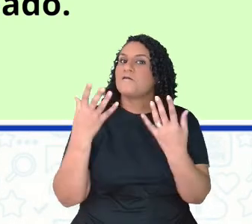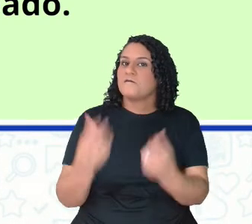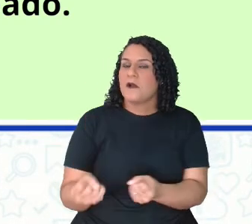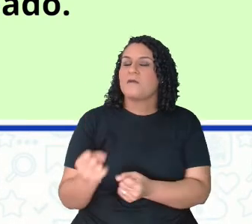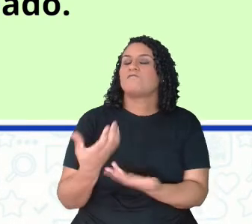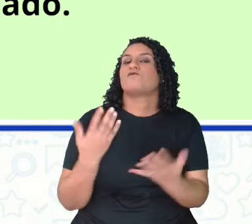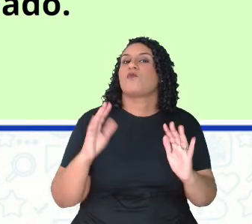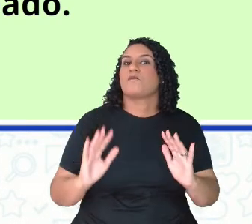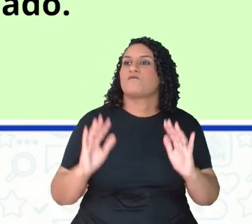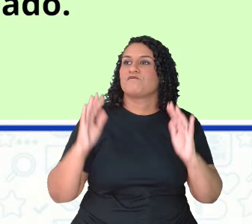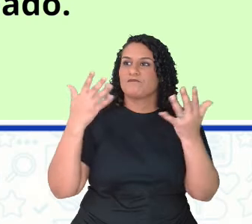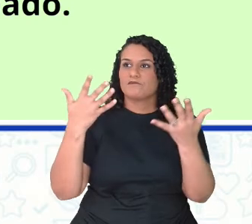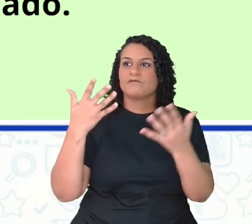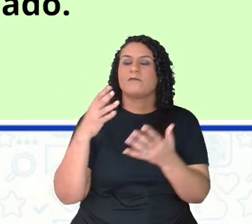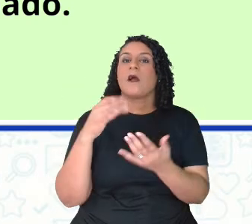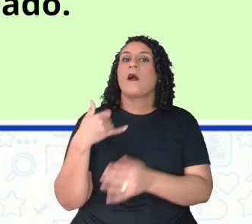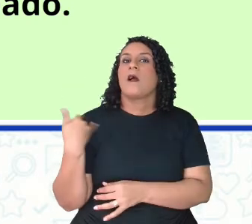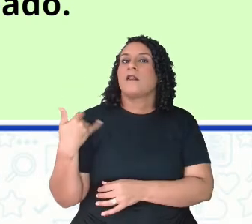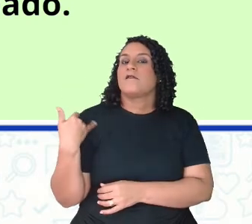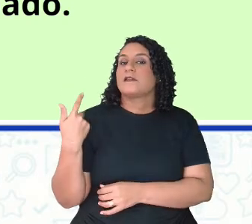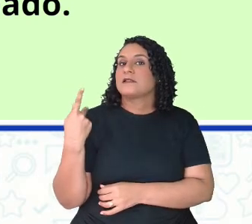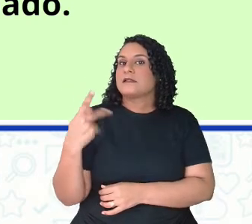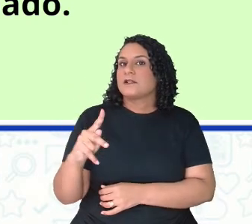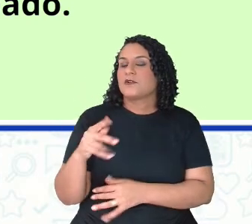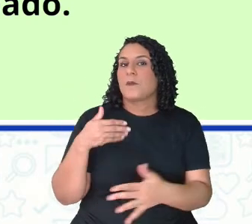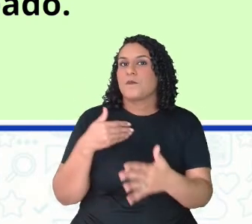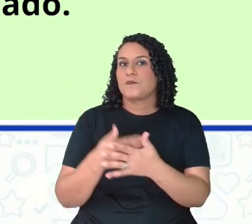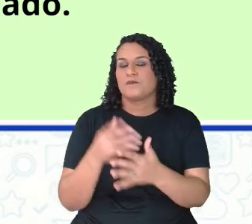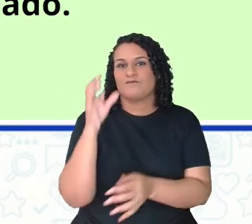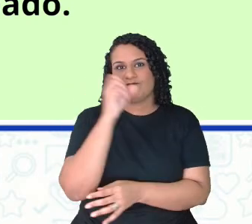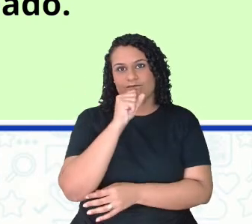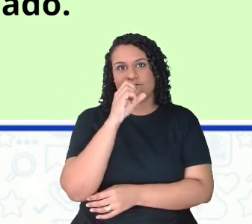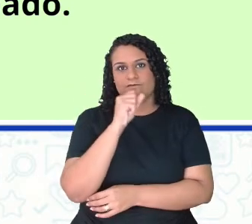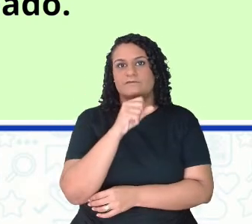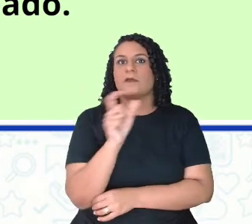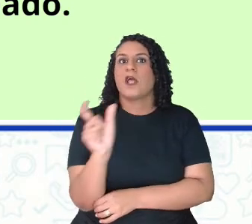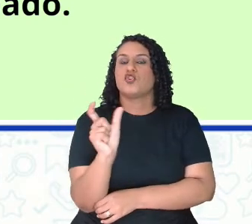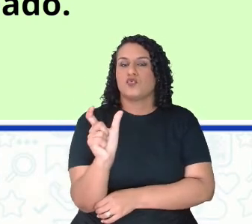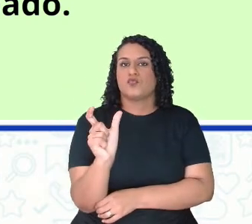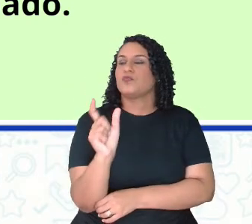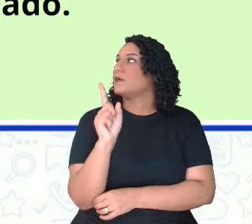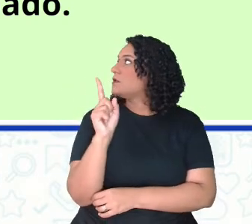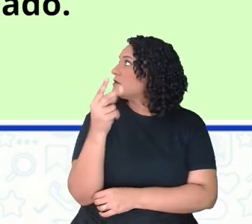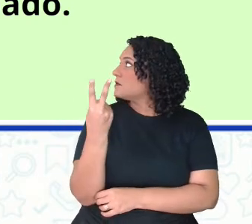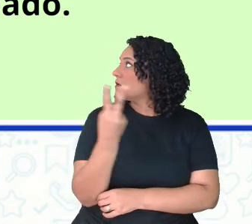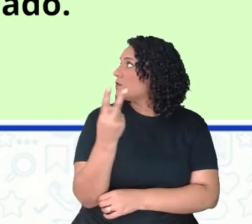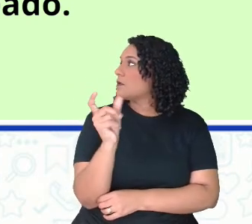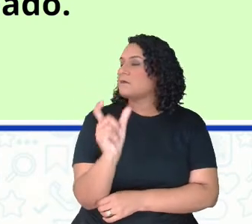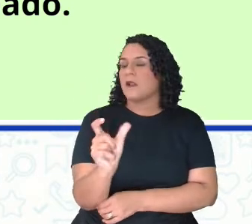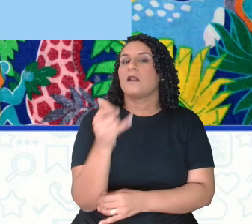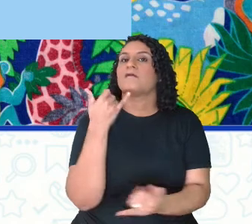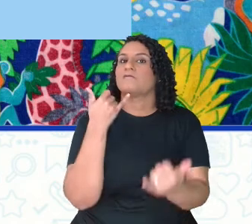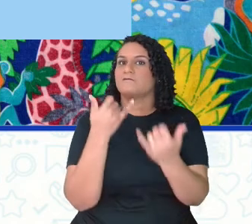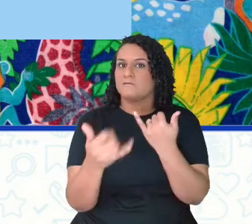seu aniversário no próximo sábado. Então, celebrar, comemorar, não é? São sinônimos